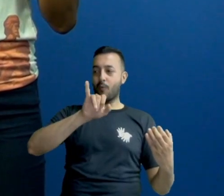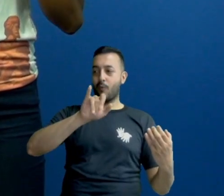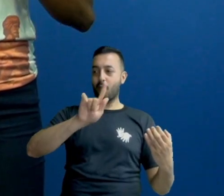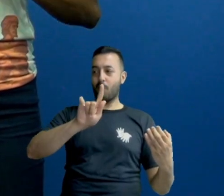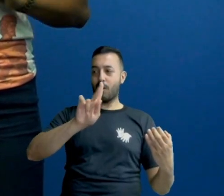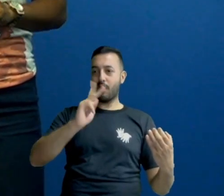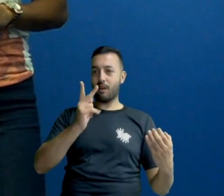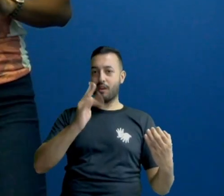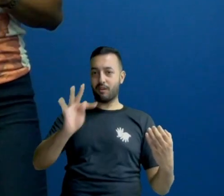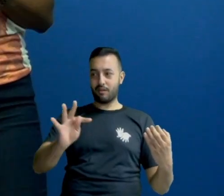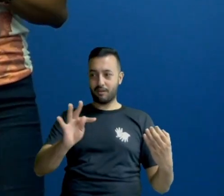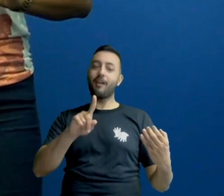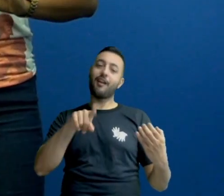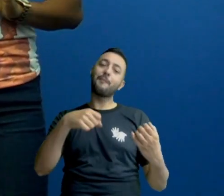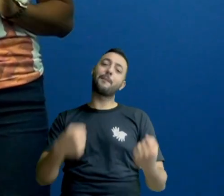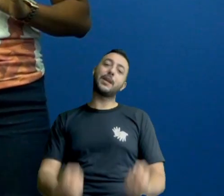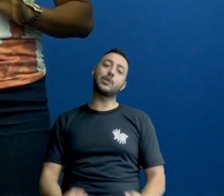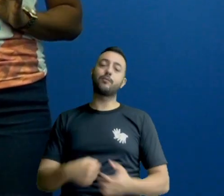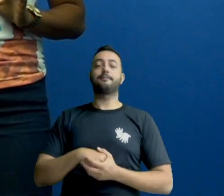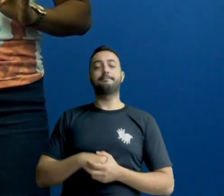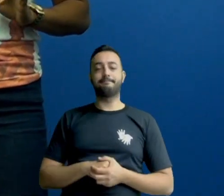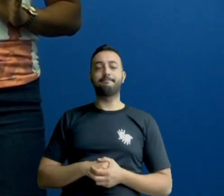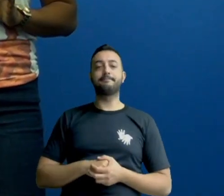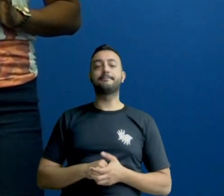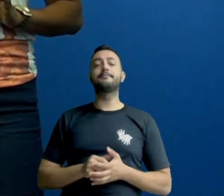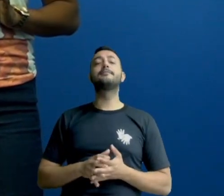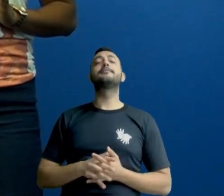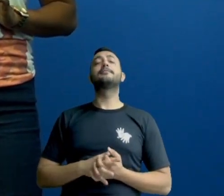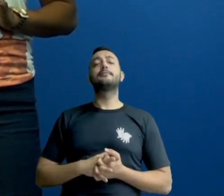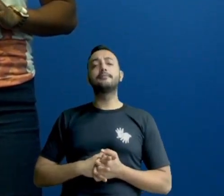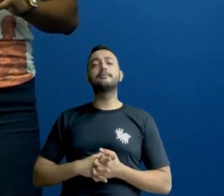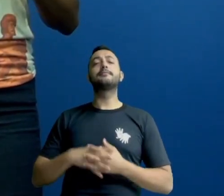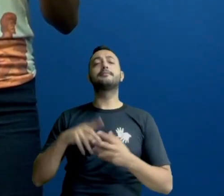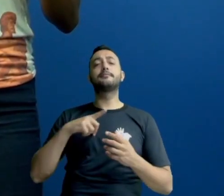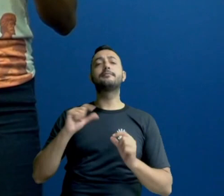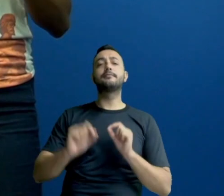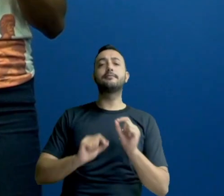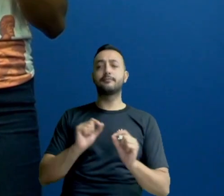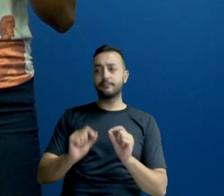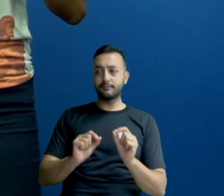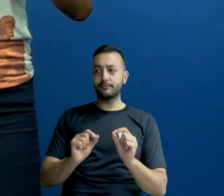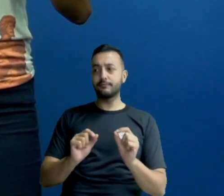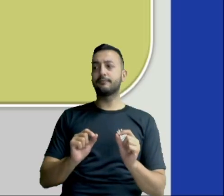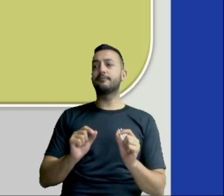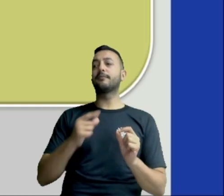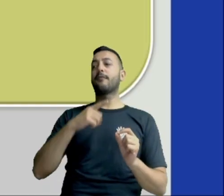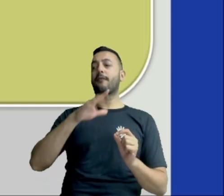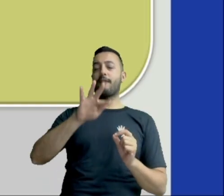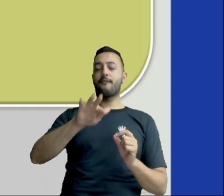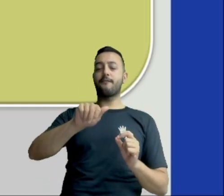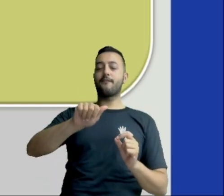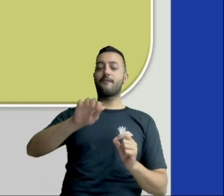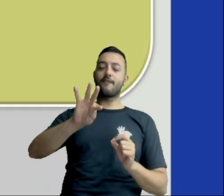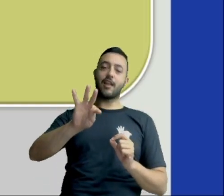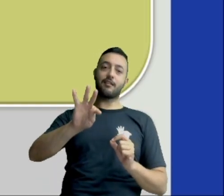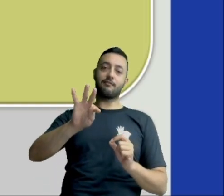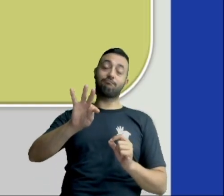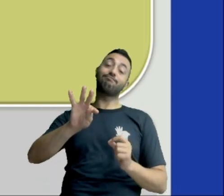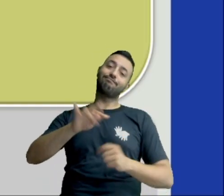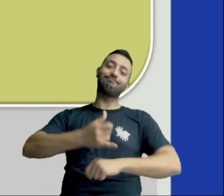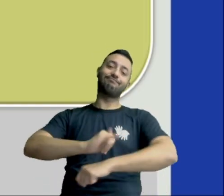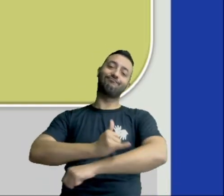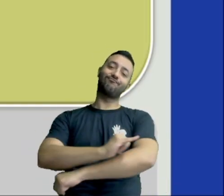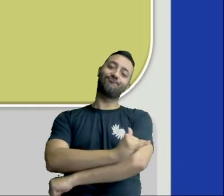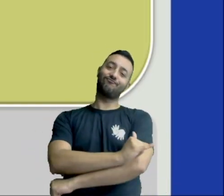aí que é peso. Quanto ao peso, o que é que nós temos? Temos fat, para dizer que a pessoa